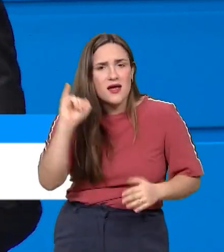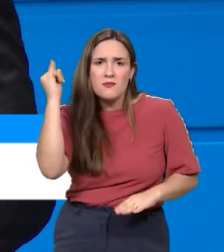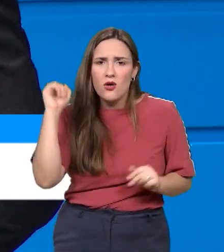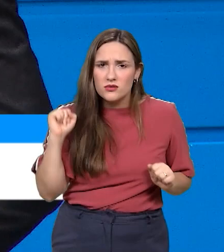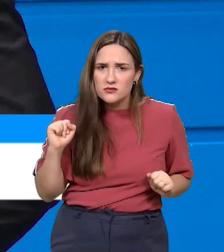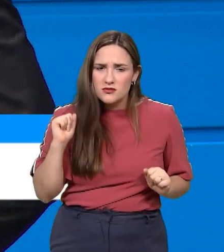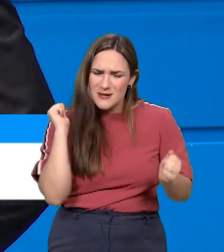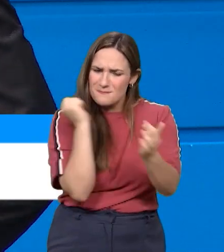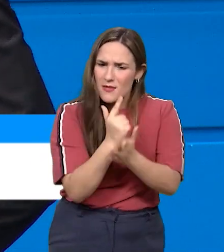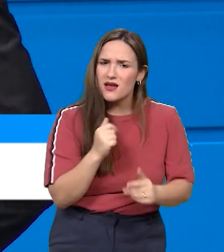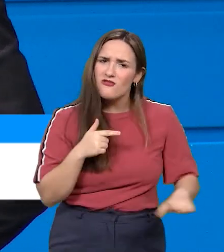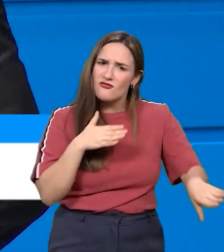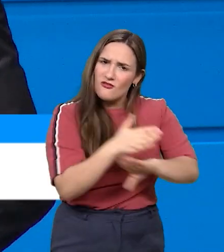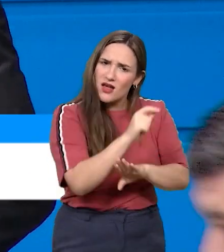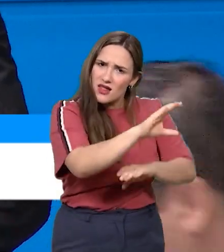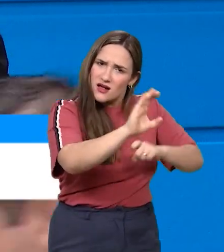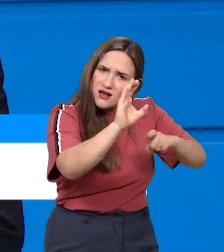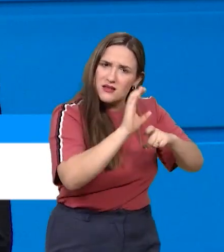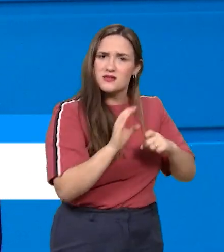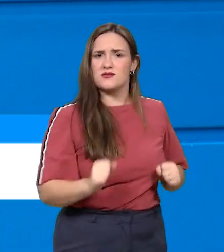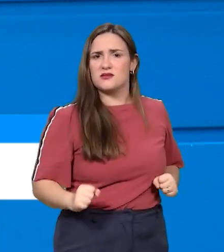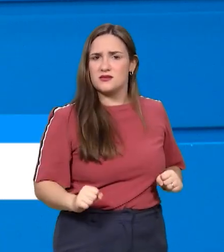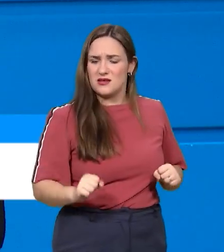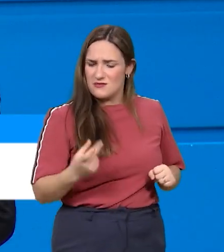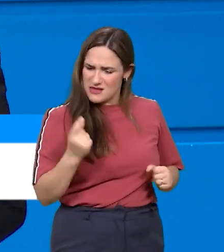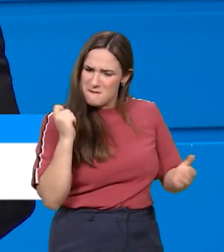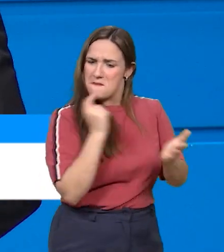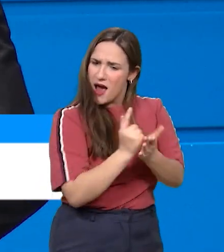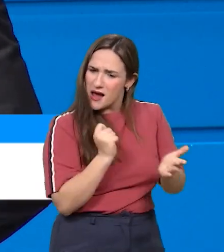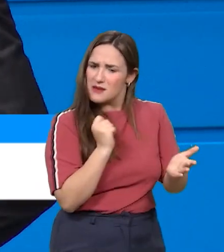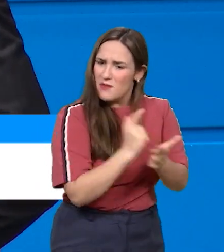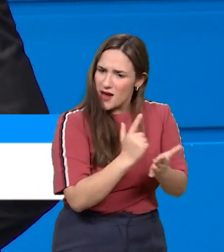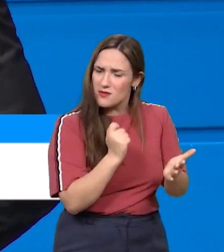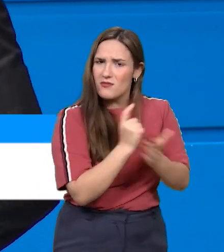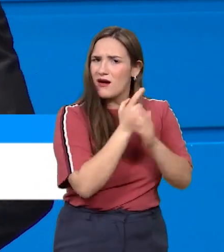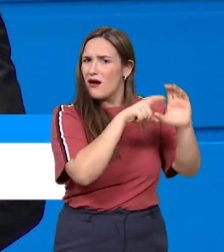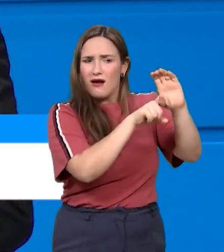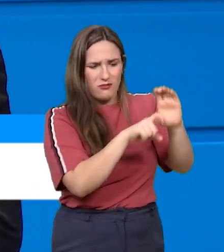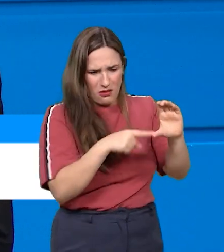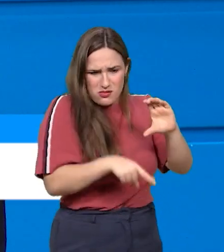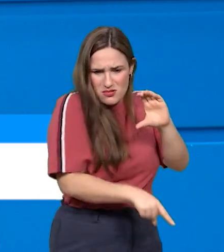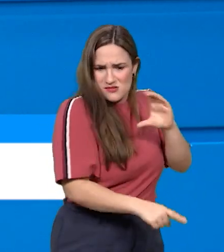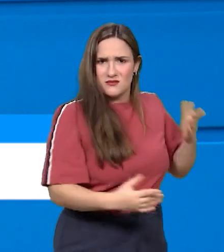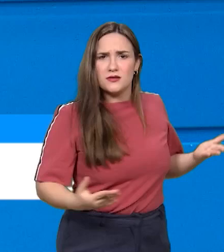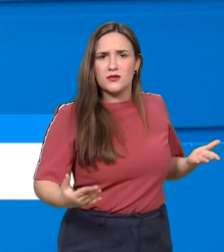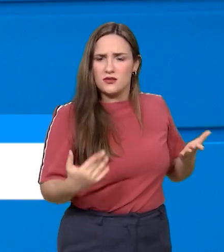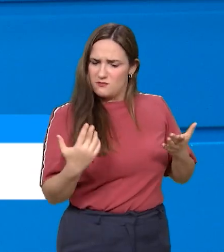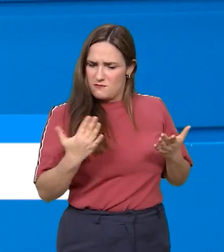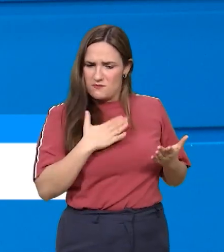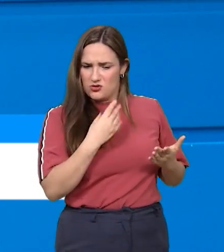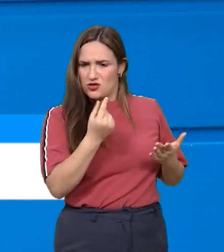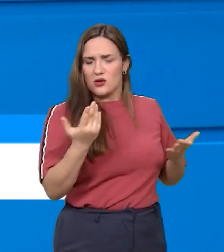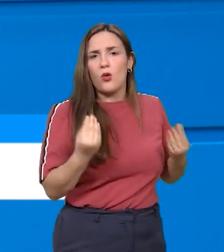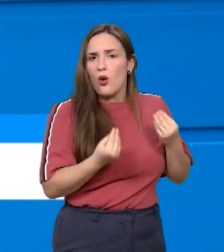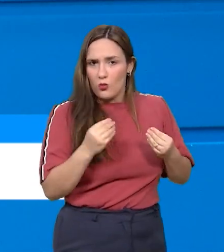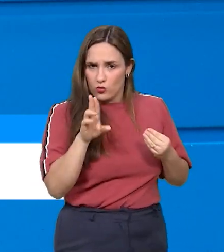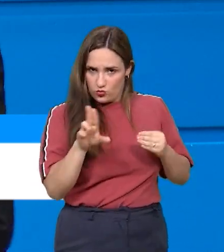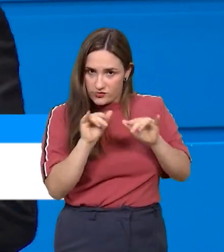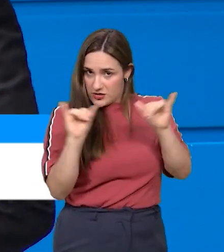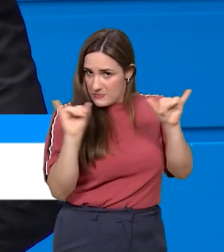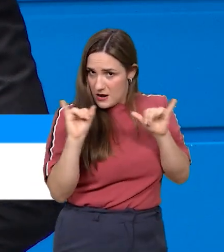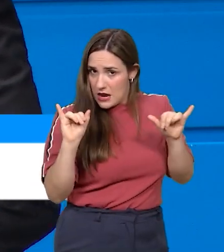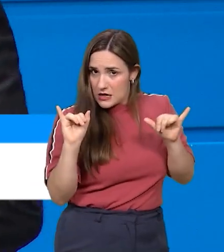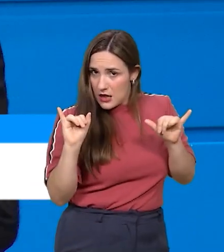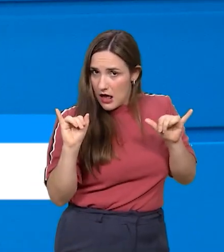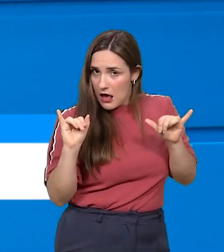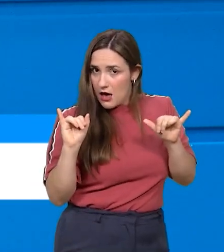é dinheiro do pagador de impostos que está indo para a CACEMES para cobrir um rombo que a gente não sabe para onde vai o dinheiro